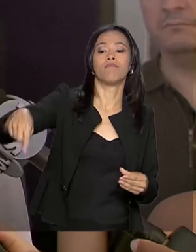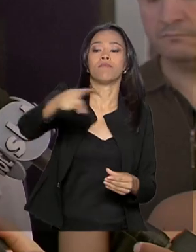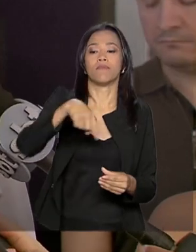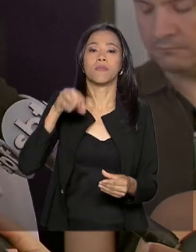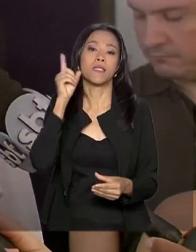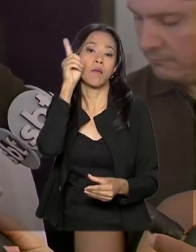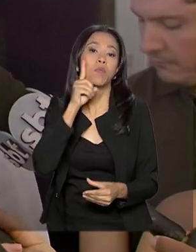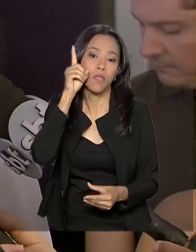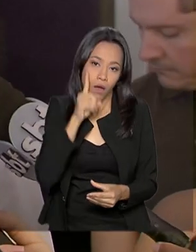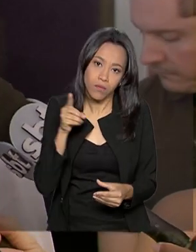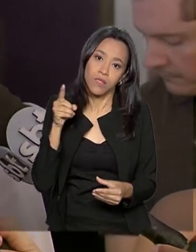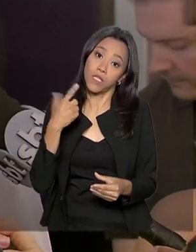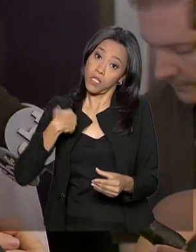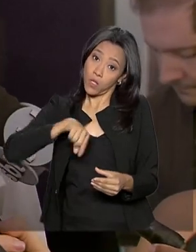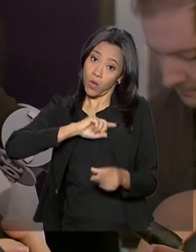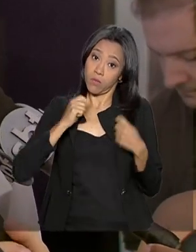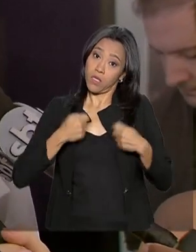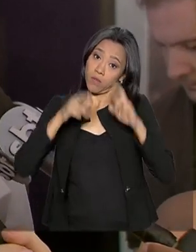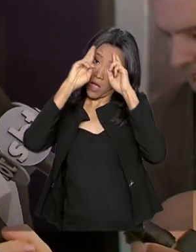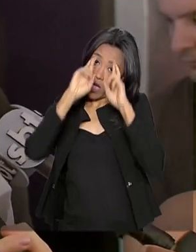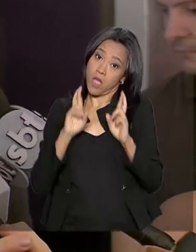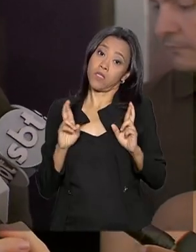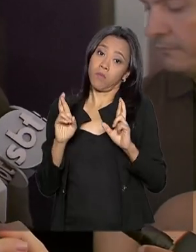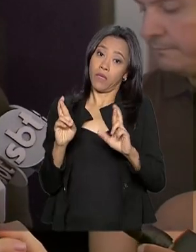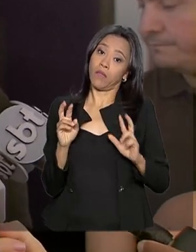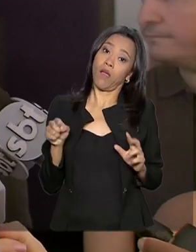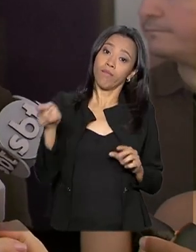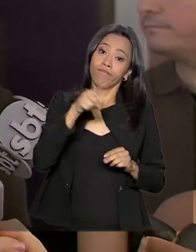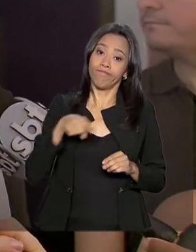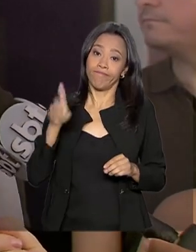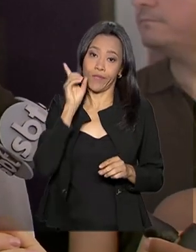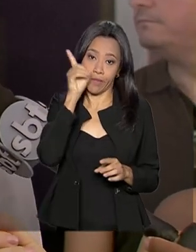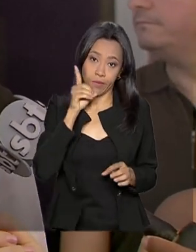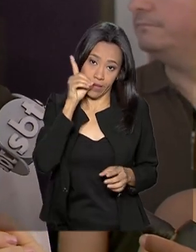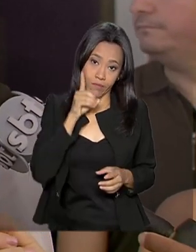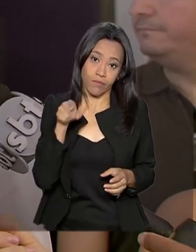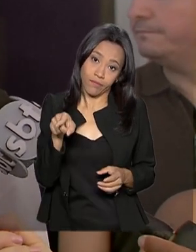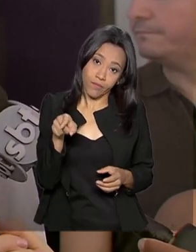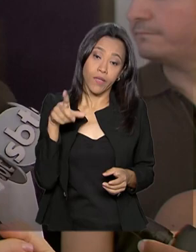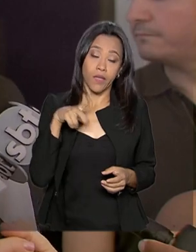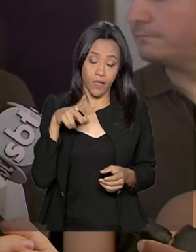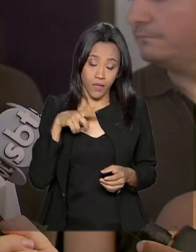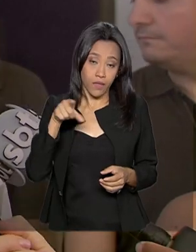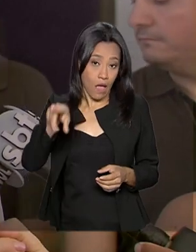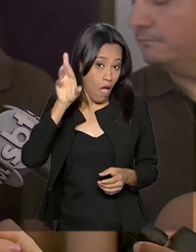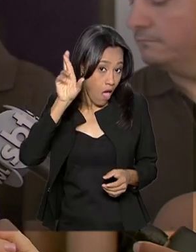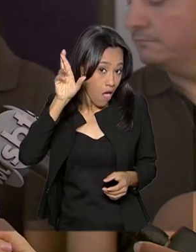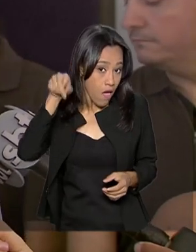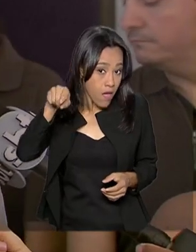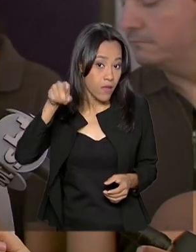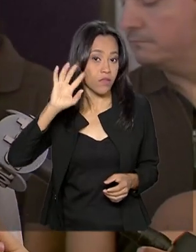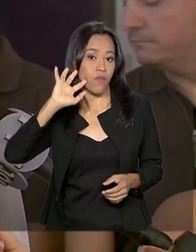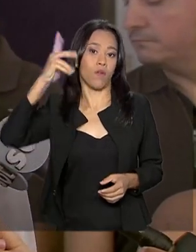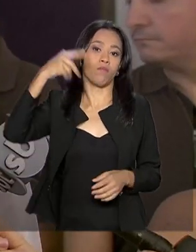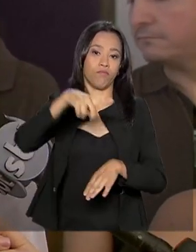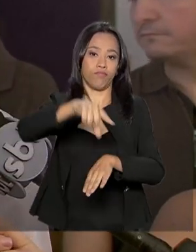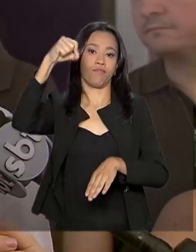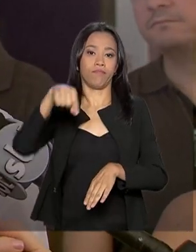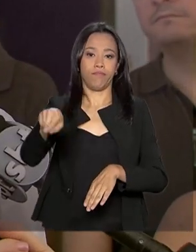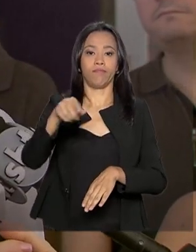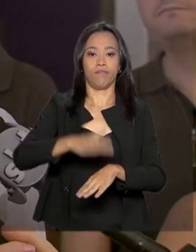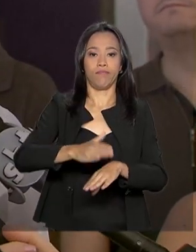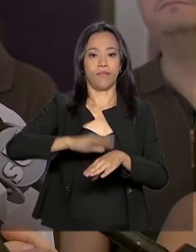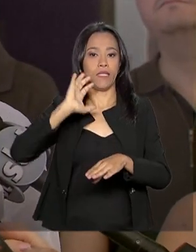respeitar essa autonomia dos deputados. Eles têm mandatos, são eles que vão decidir. Agora, é evidente que o